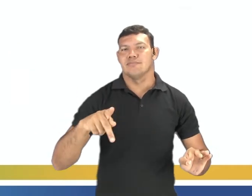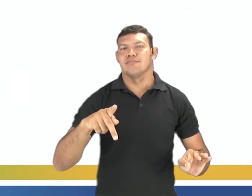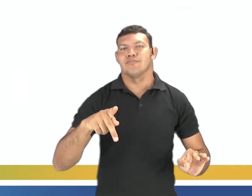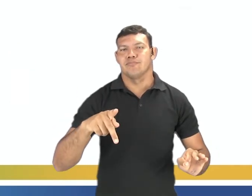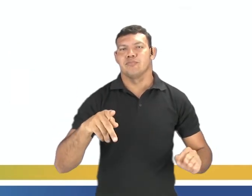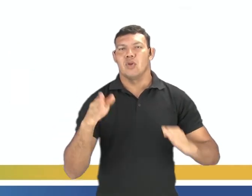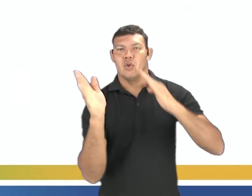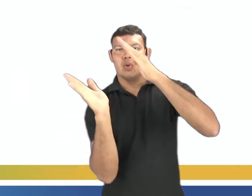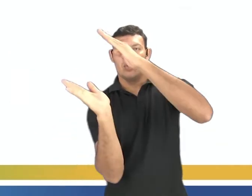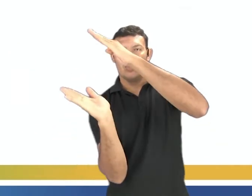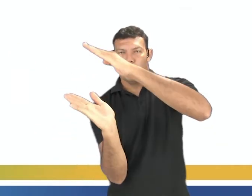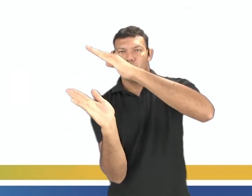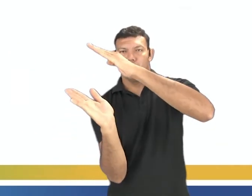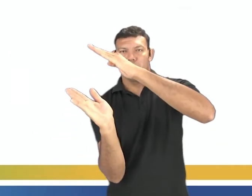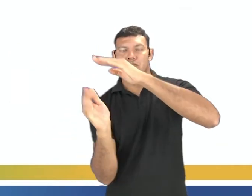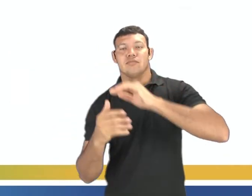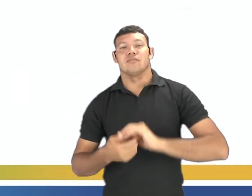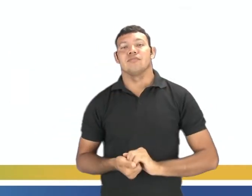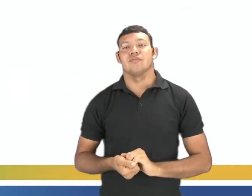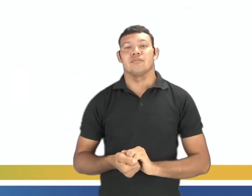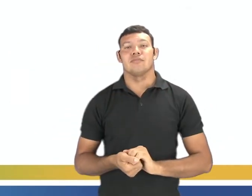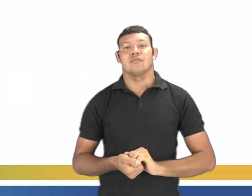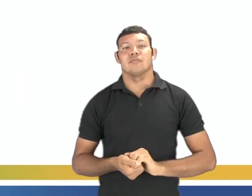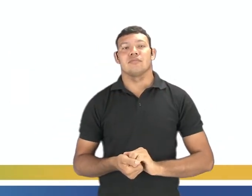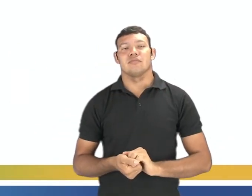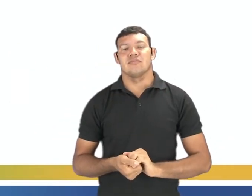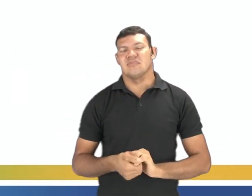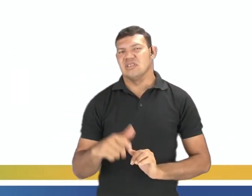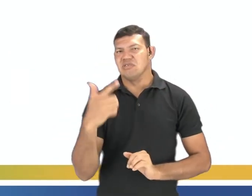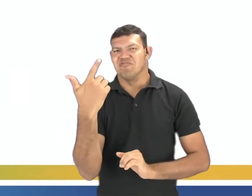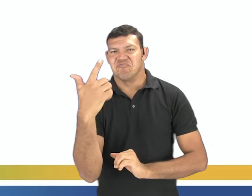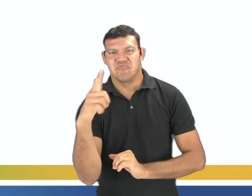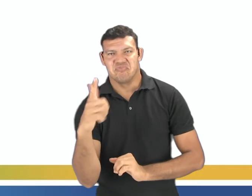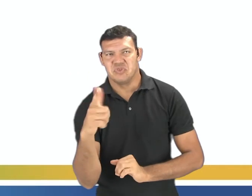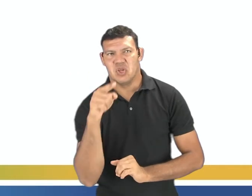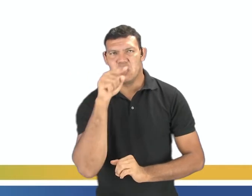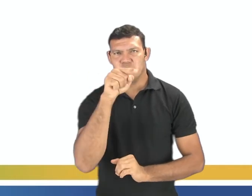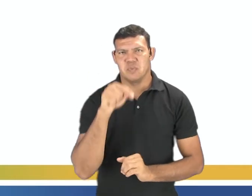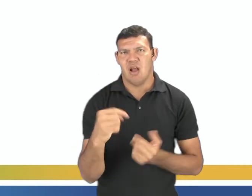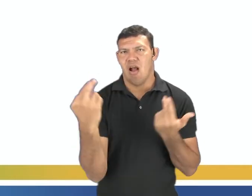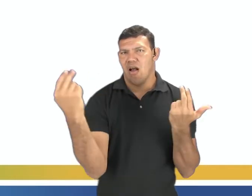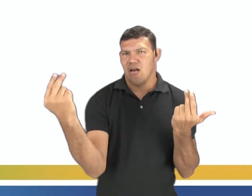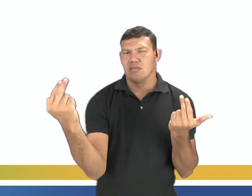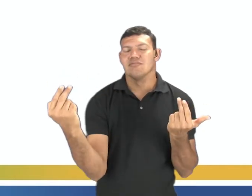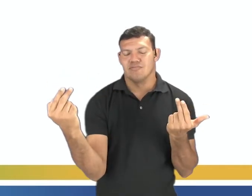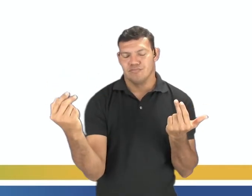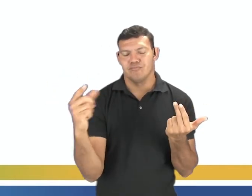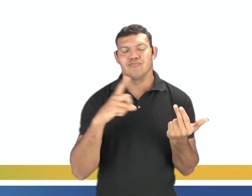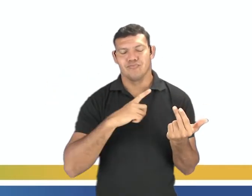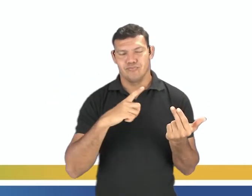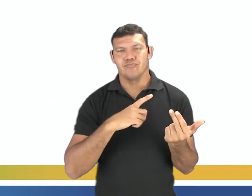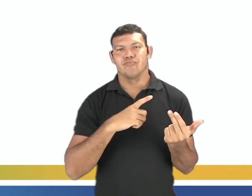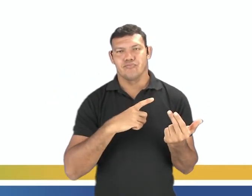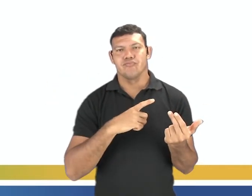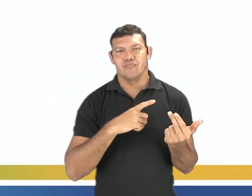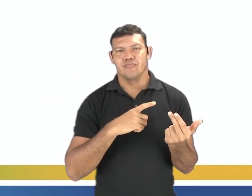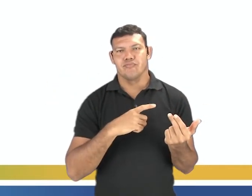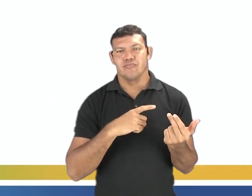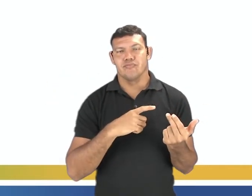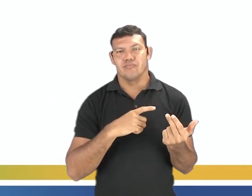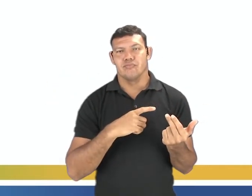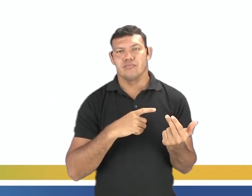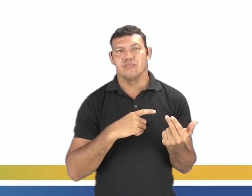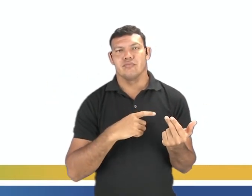caso de retas paralelas onde não existe ponto em comum entre elas nós temos também um